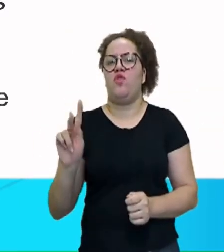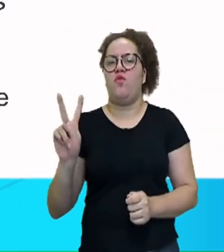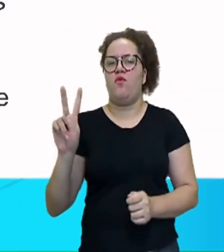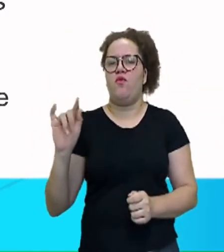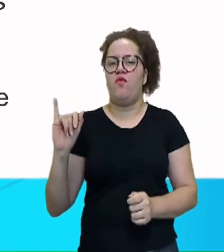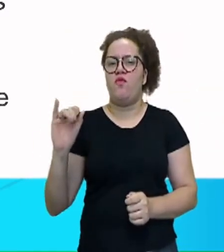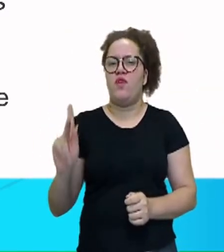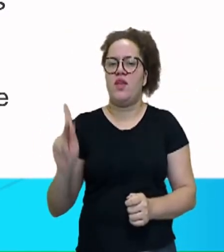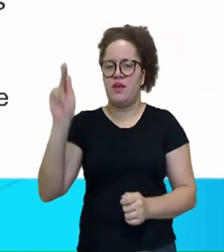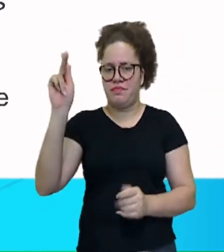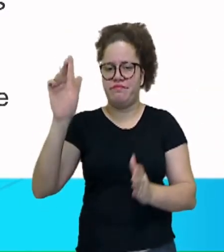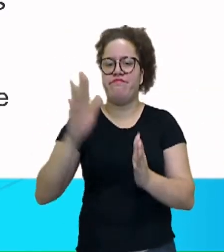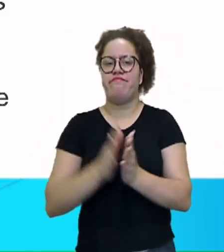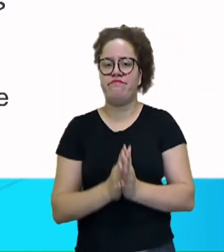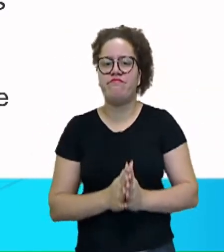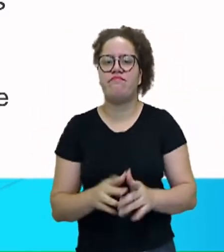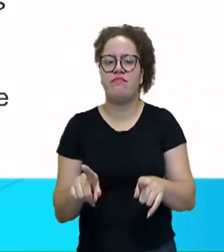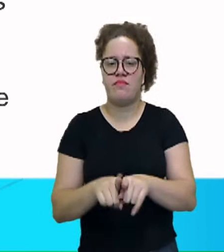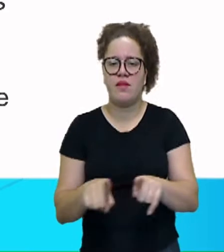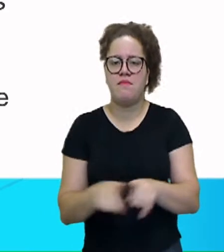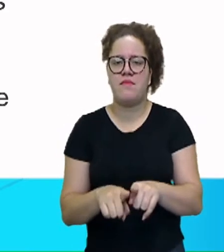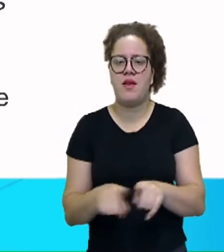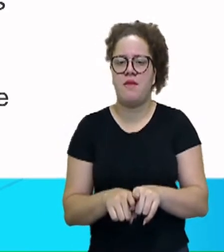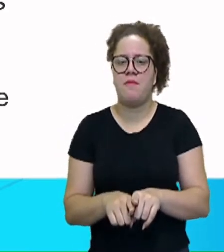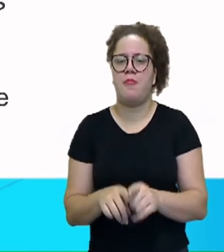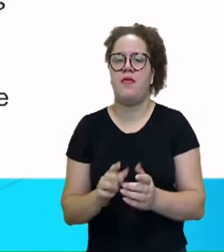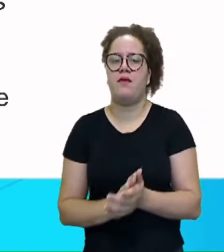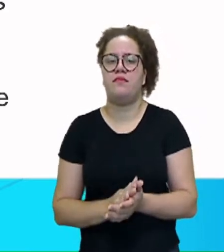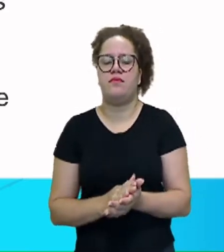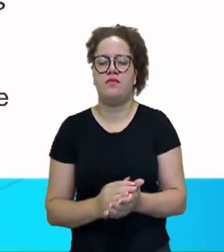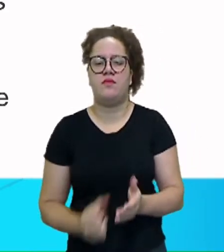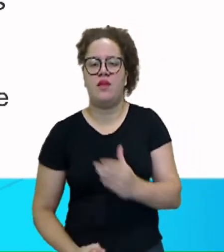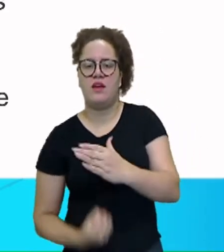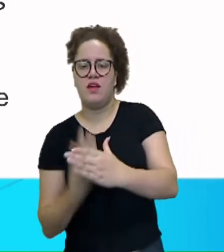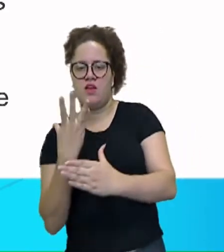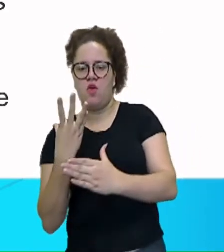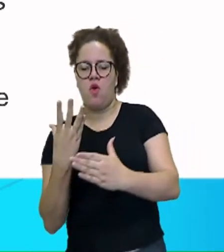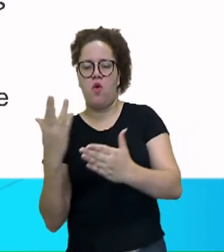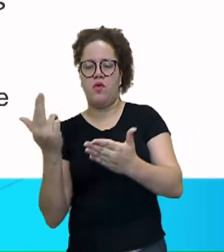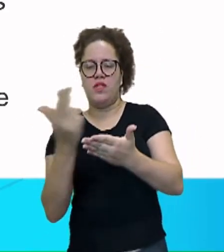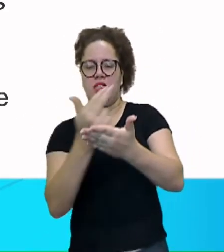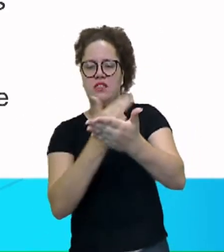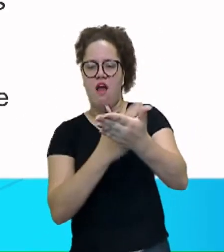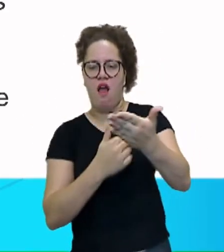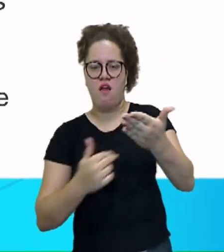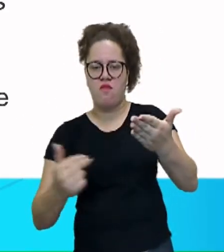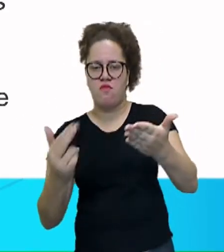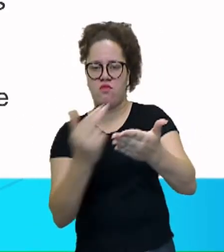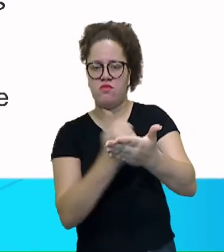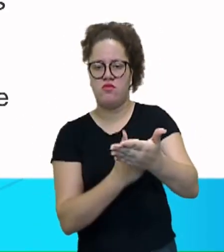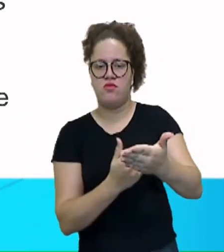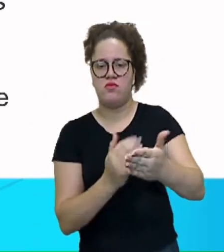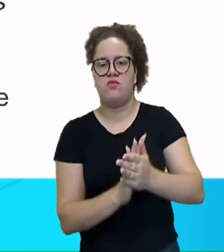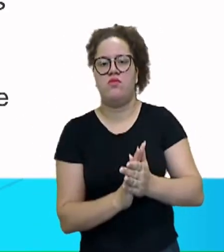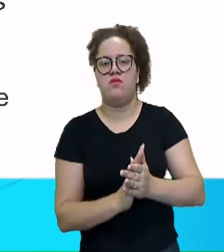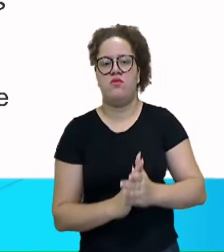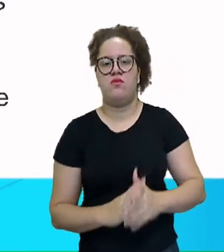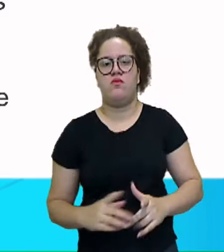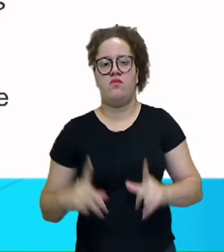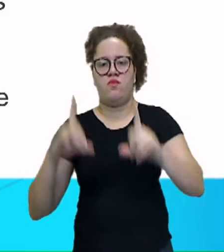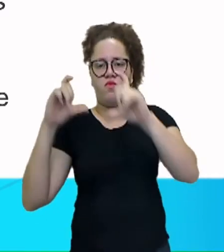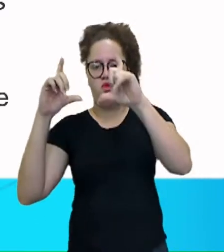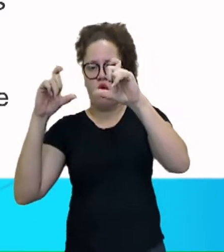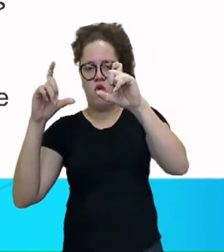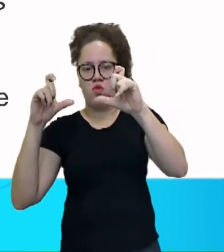Muniz. Nesse mesmo ano, Vicky Muniz criou desenhos de fotos que memorizou através da revista americana